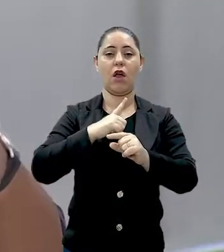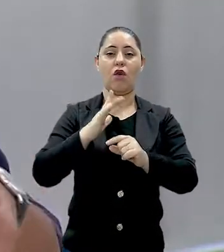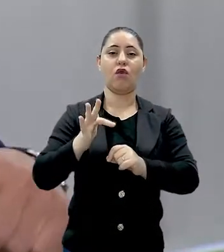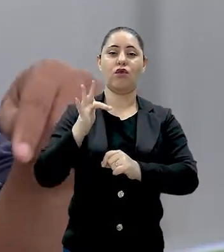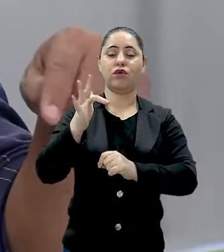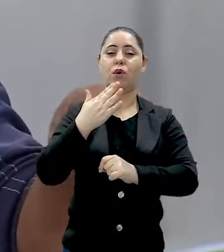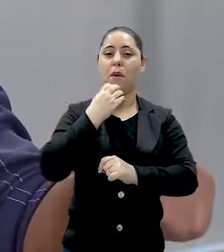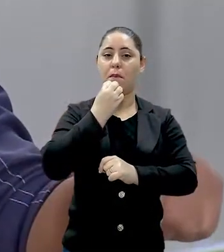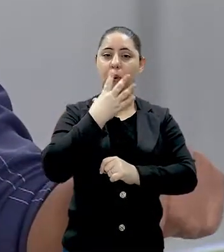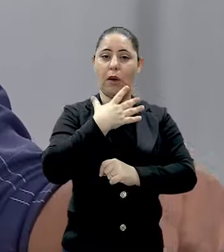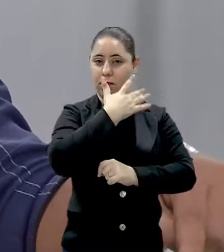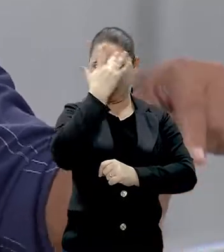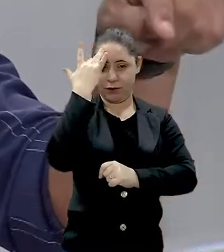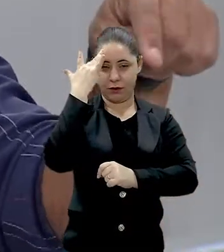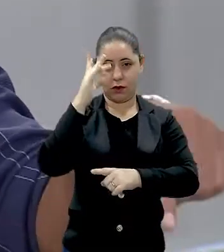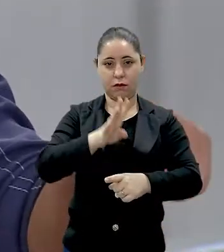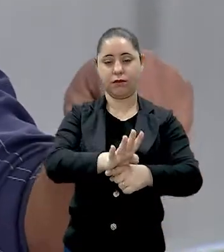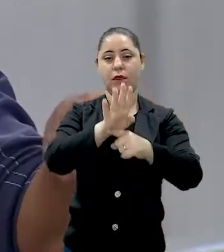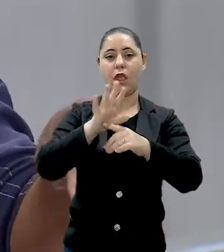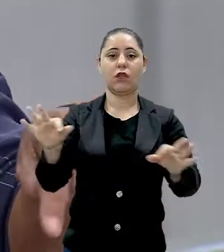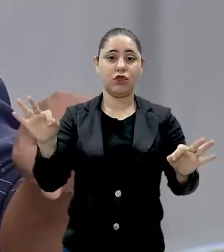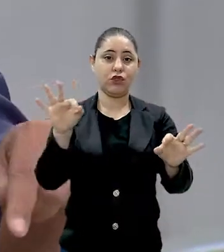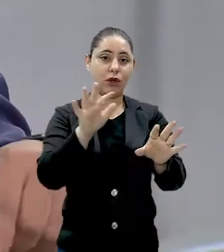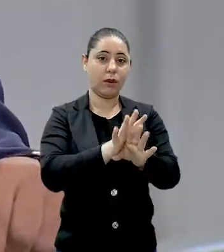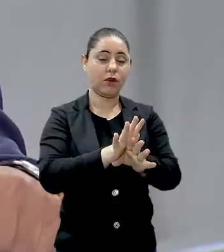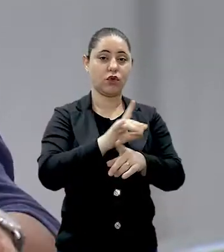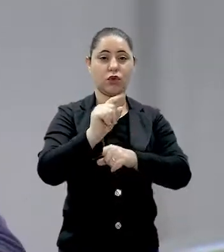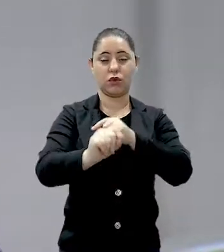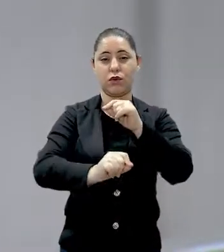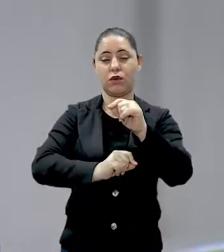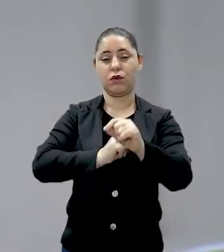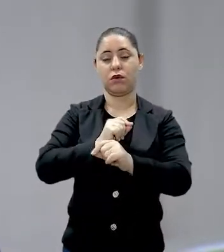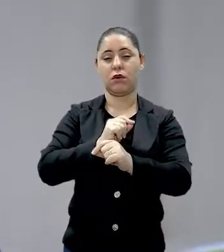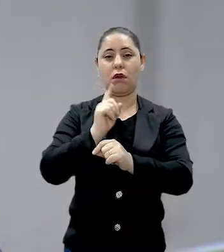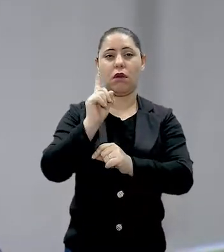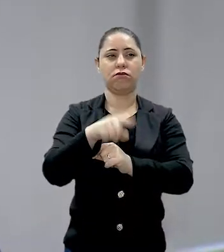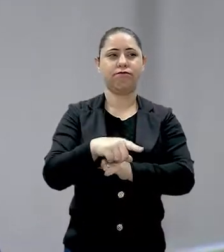suas consequências em benefício da diminuição